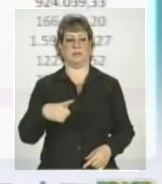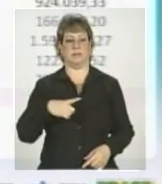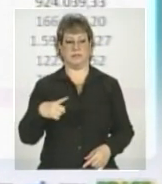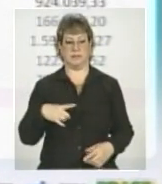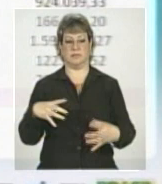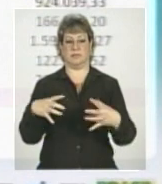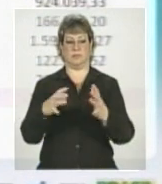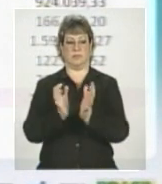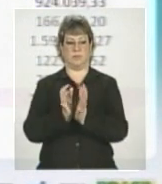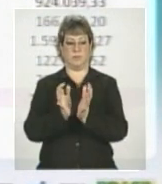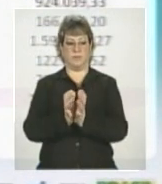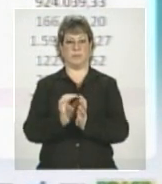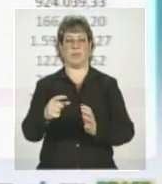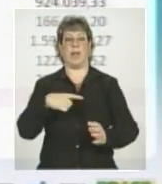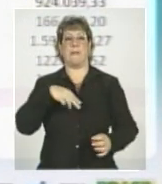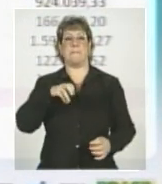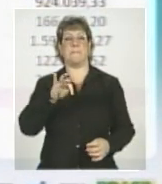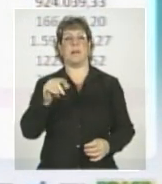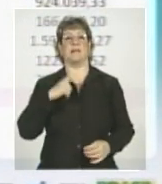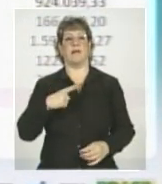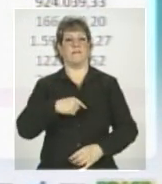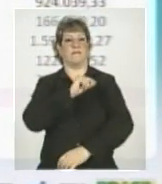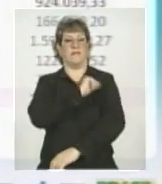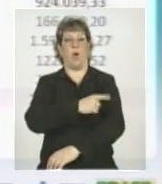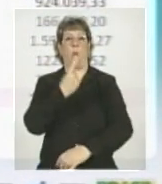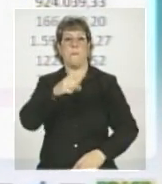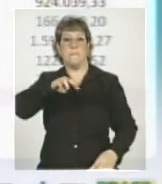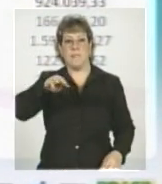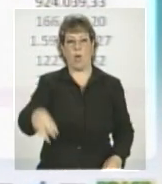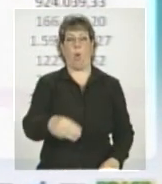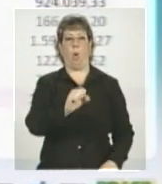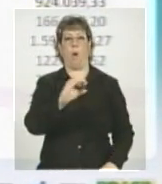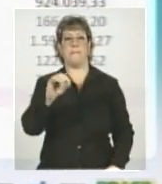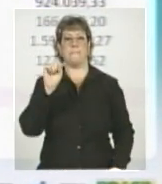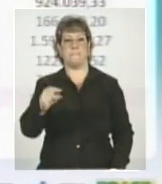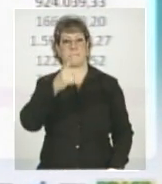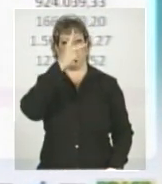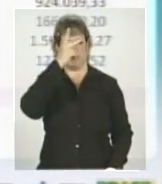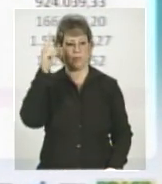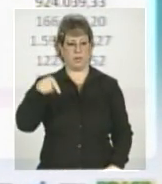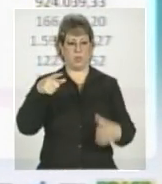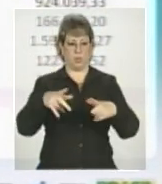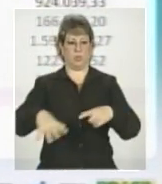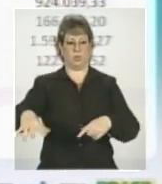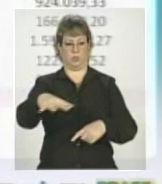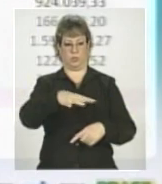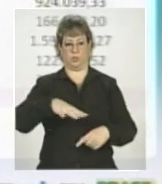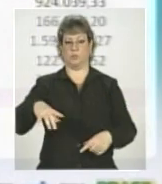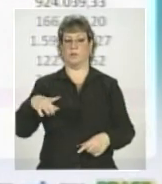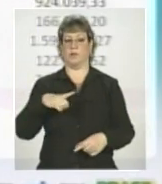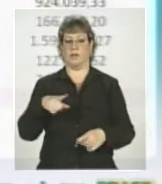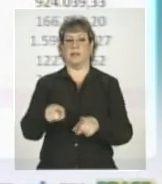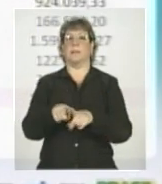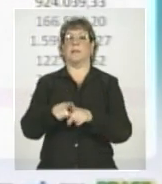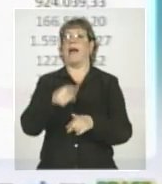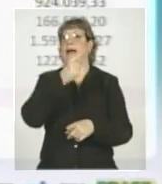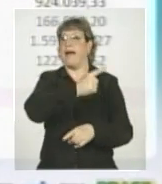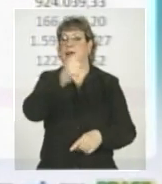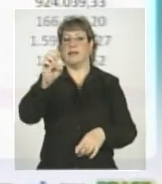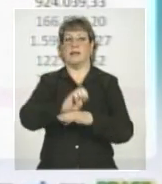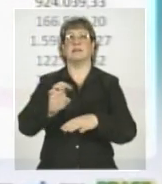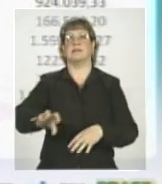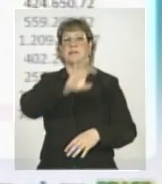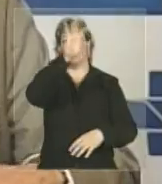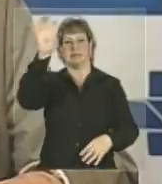tem aí a meta de vacinar 1 milhão e 800 mil pessoas, né, nessa região, tem a distribuição das vacinas para cada estado, pode